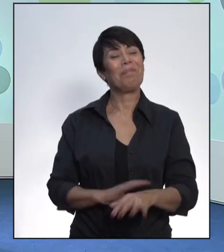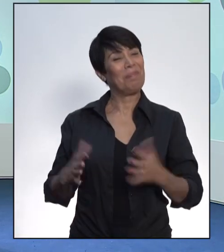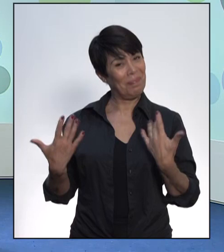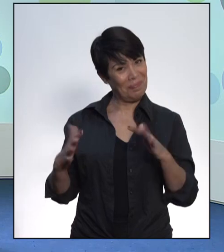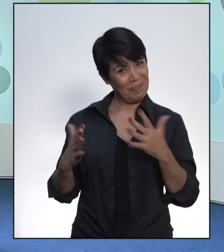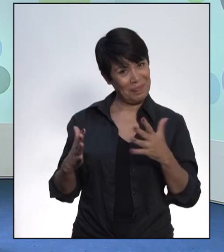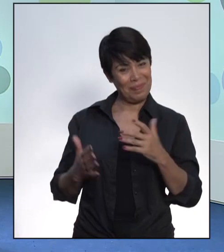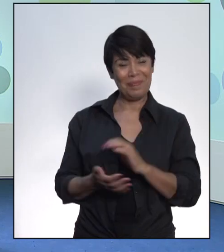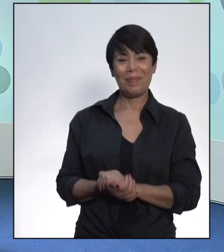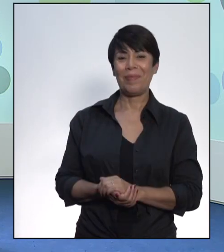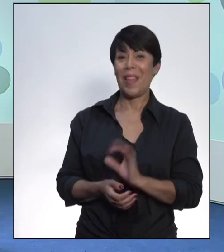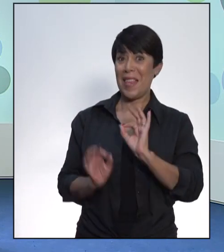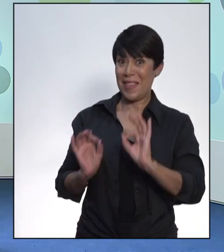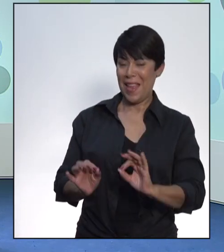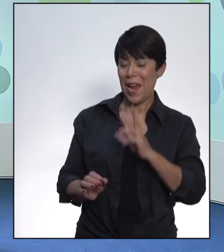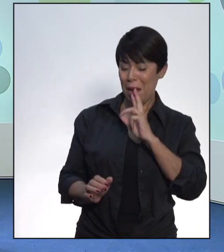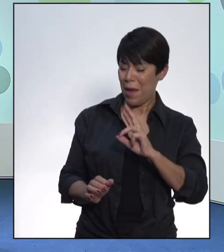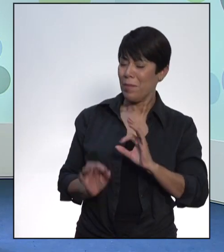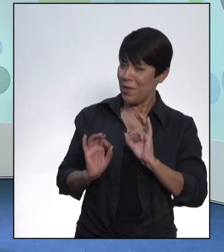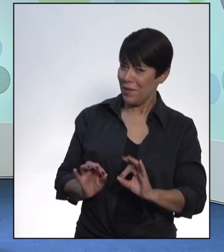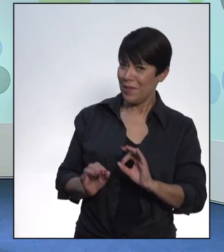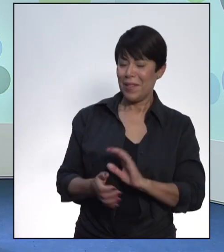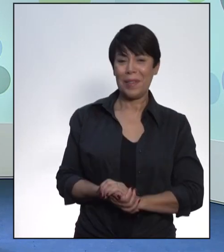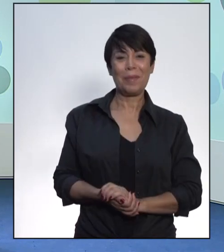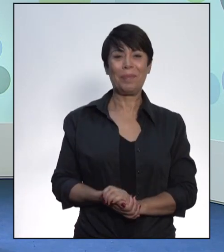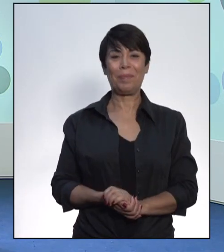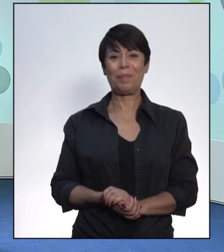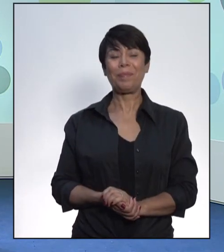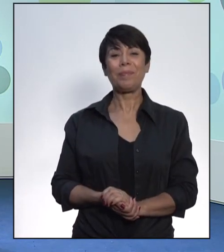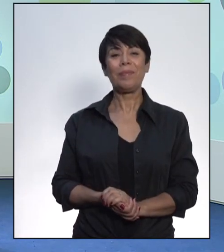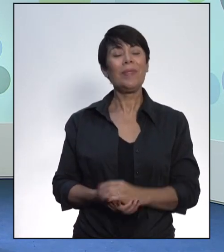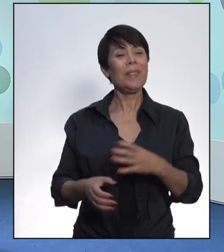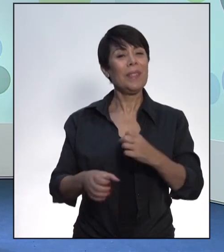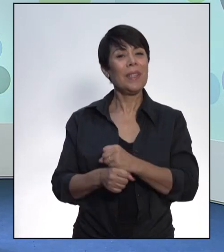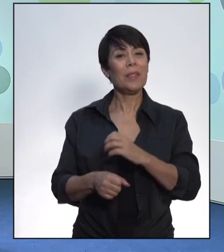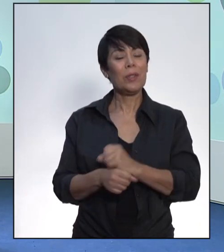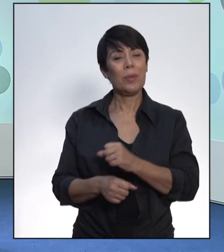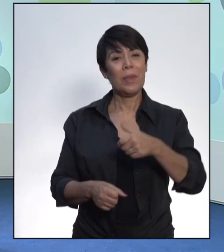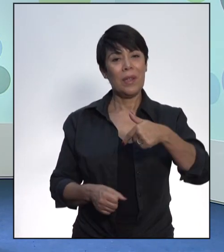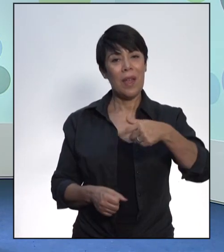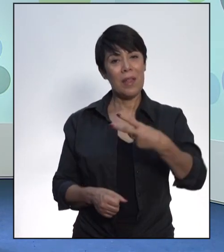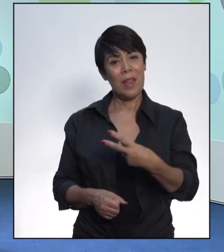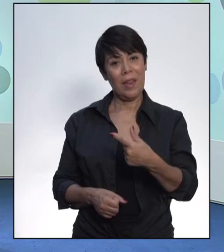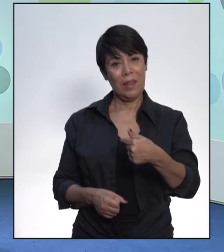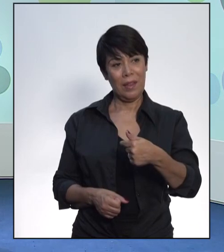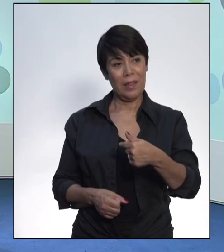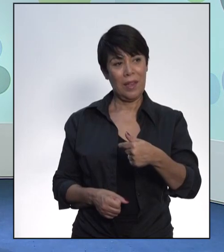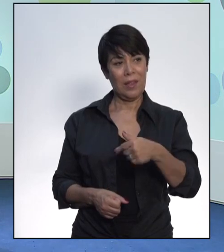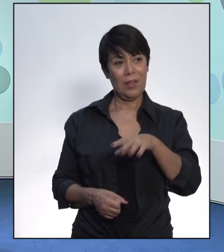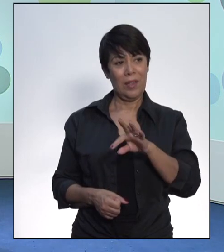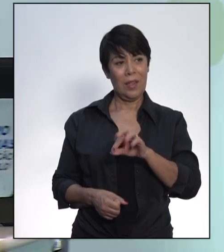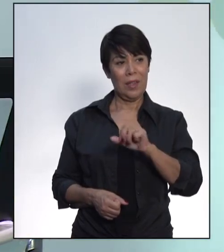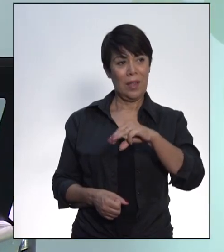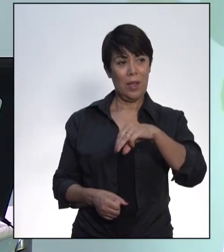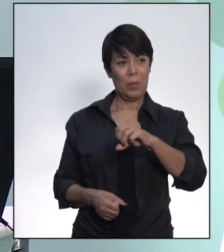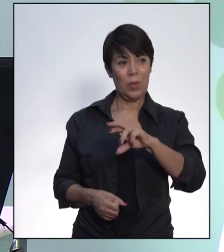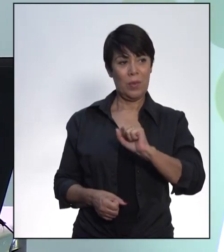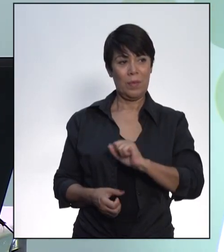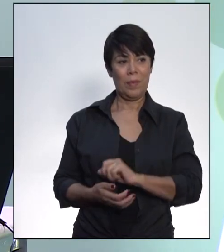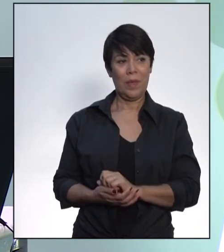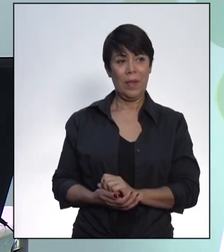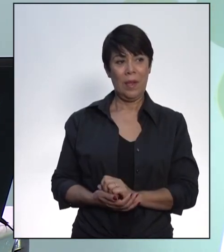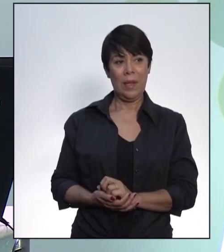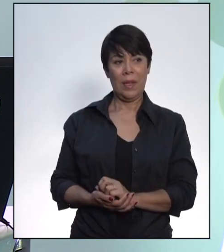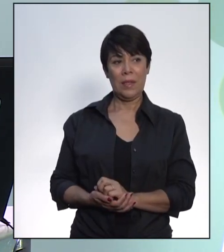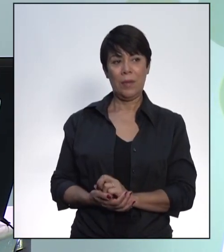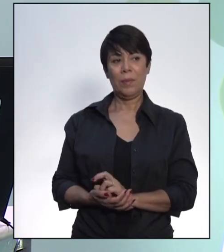Raíssa. Acertou aí o último questão aí, que é a soma dos 37 termos aí. Beleza. Vamos tentar outra atividade para